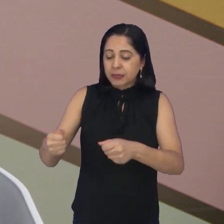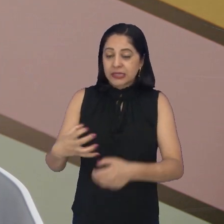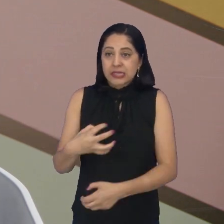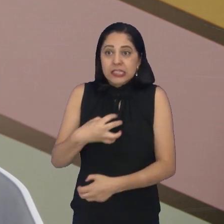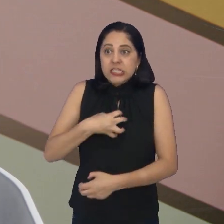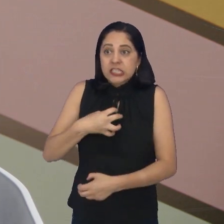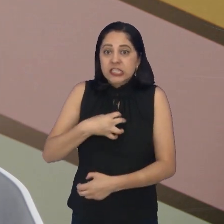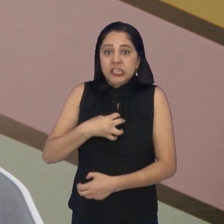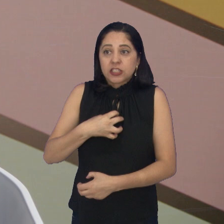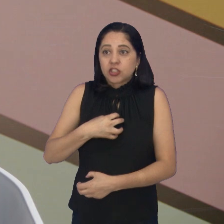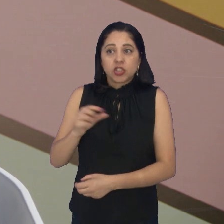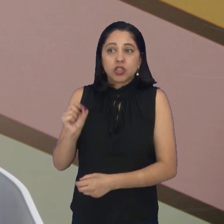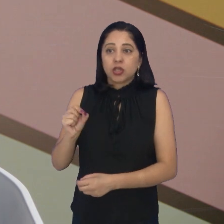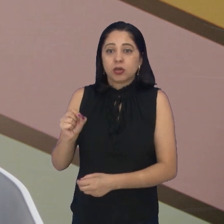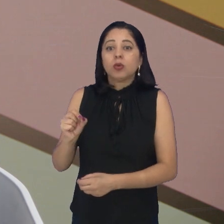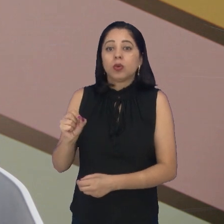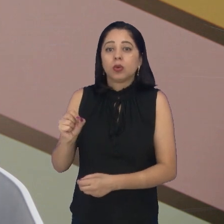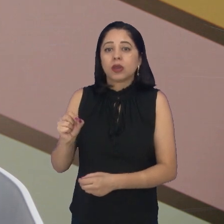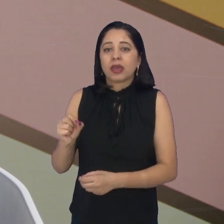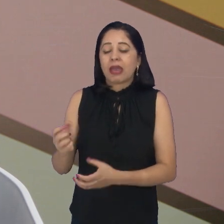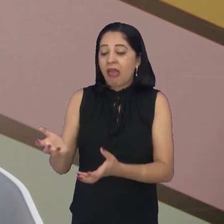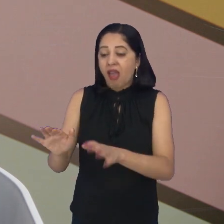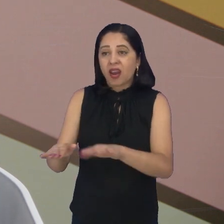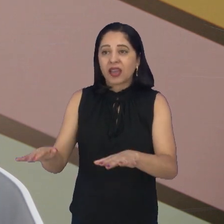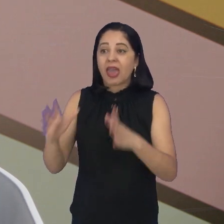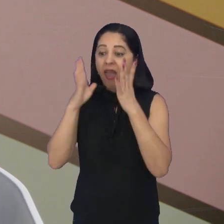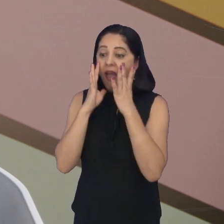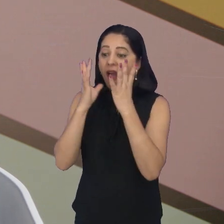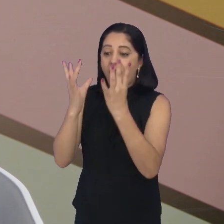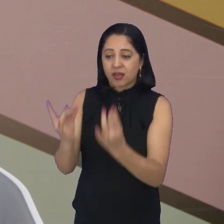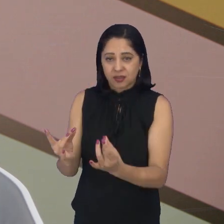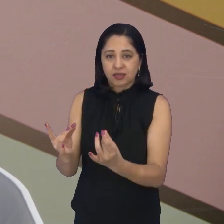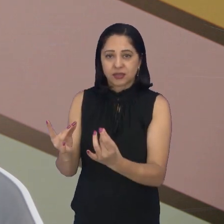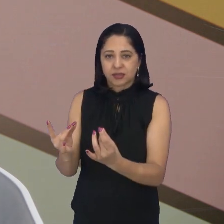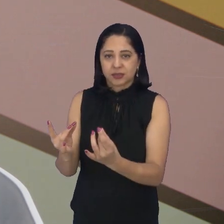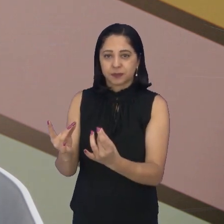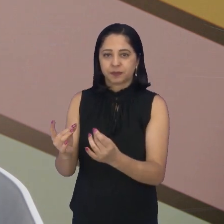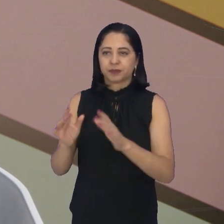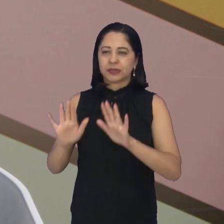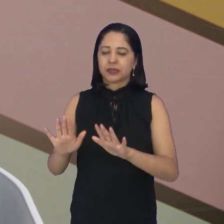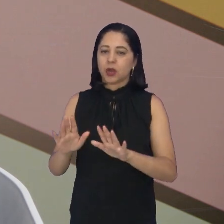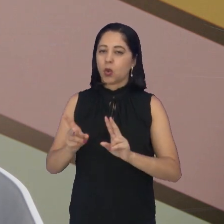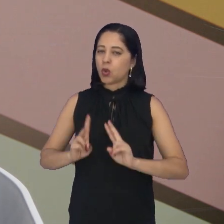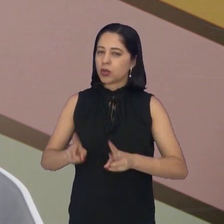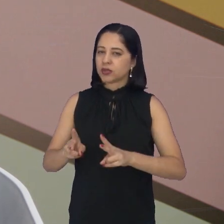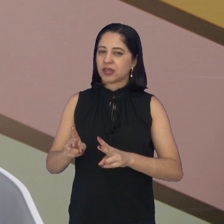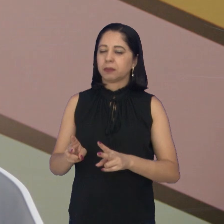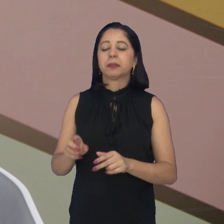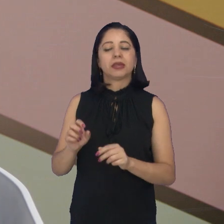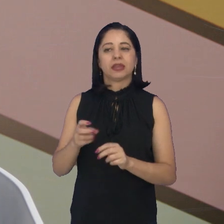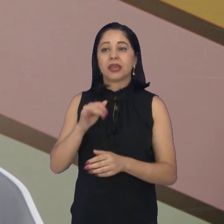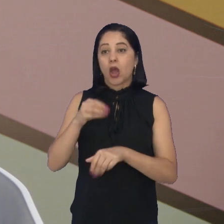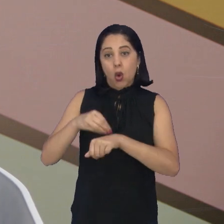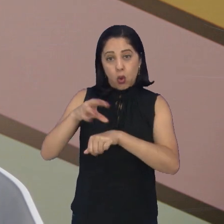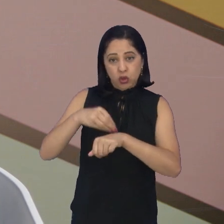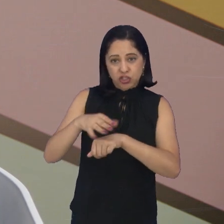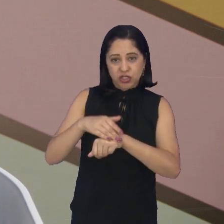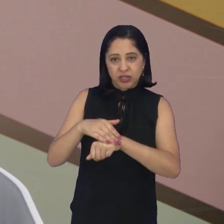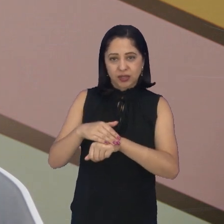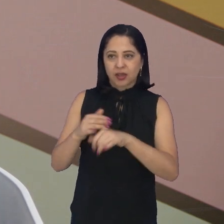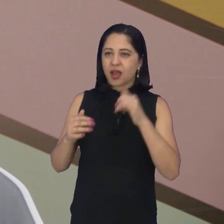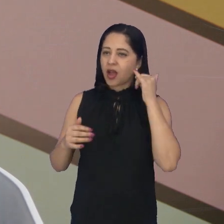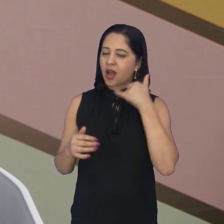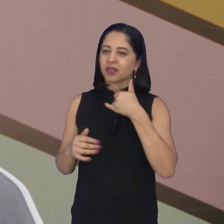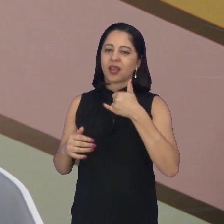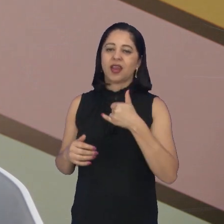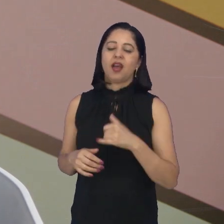dela estão sendo vistas. Então, ela quer o quê? A atenção desse pai e mãe. O que a gente costuma fazer com as telas? A tela é o nosso